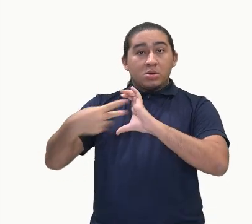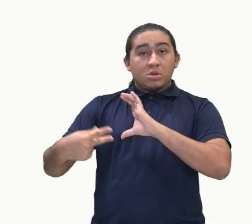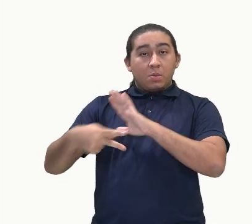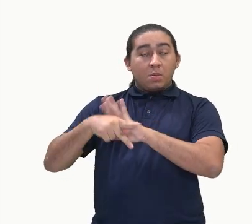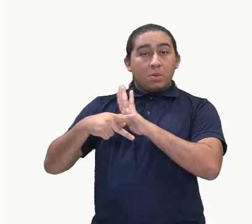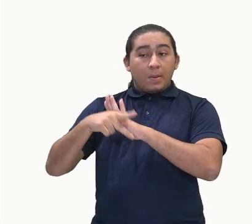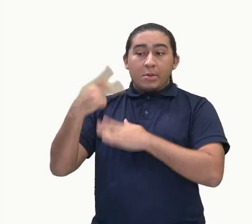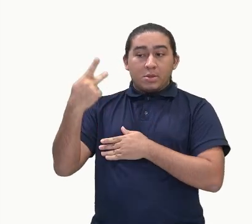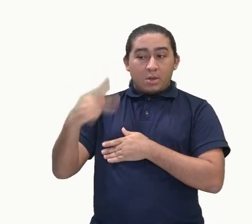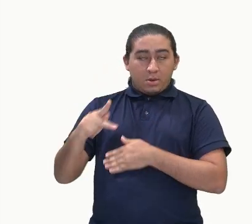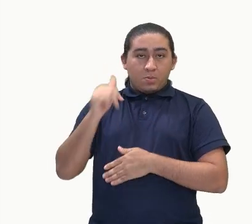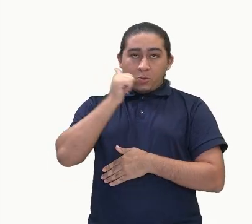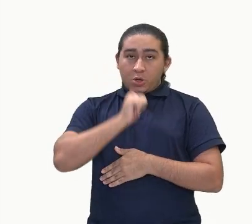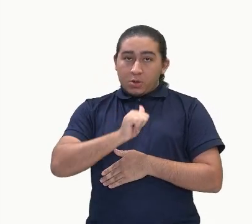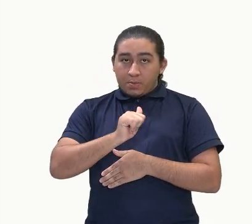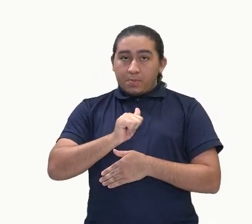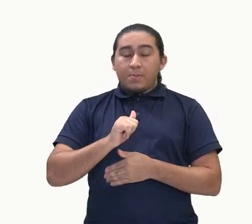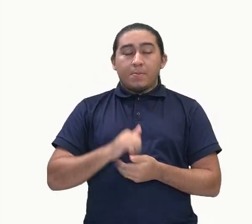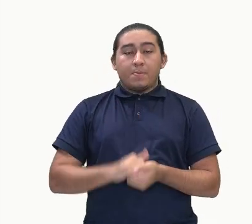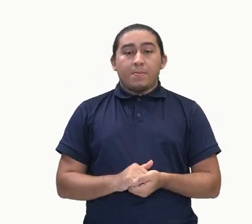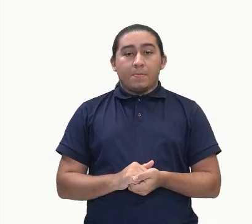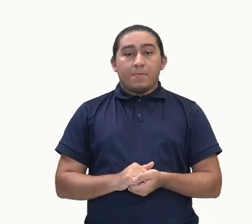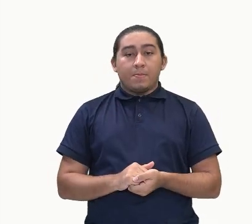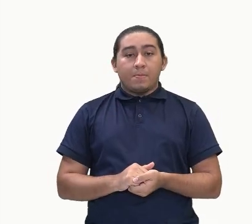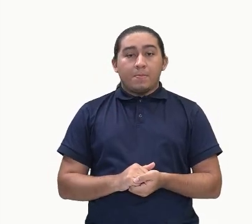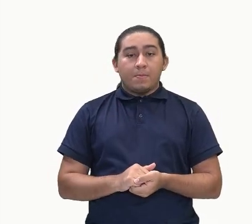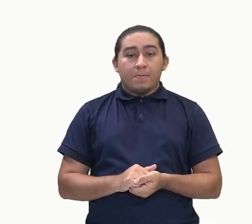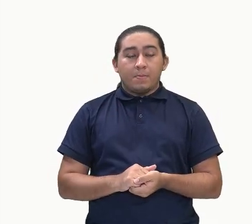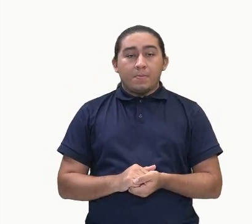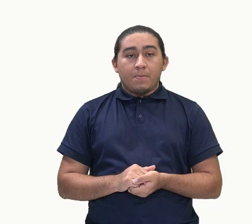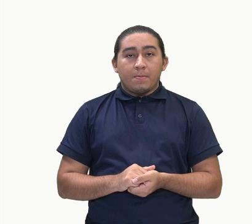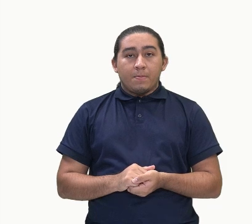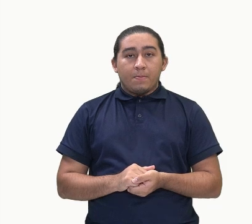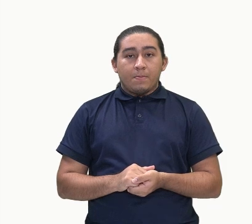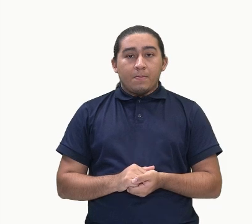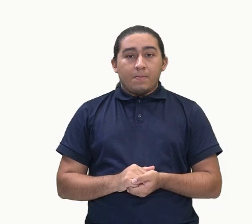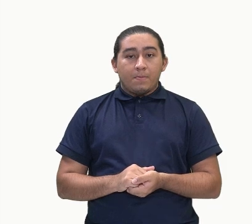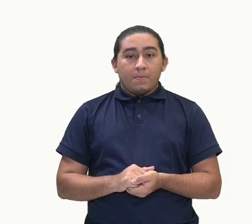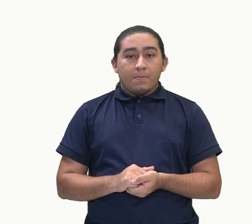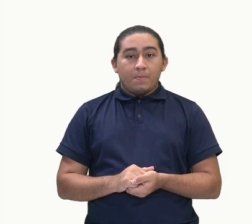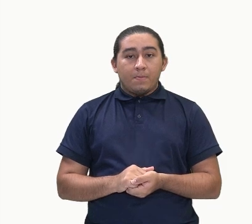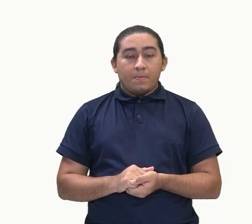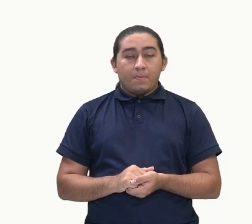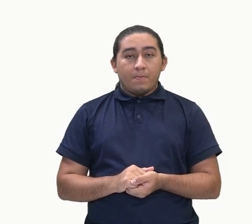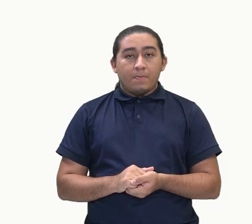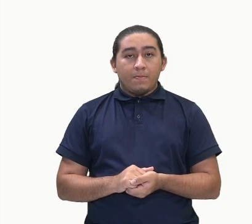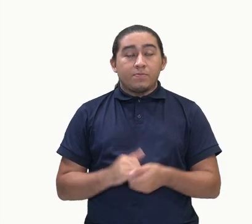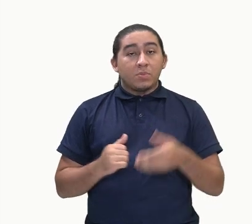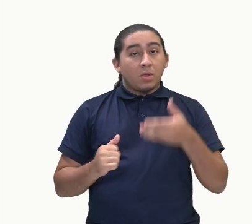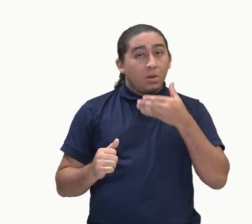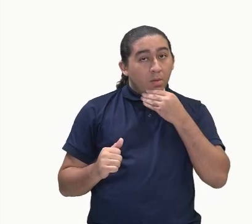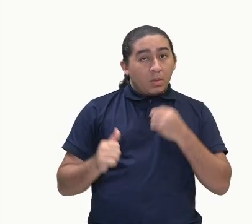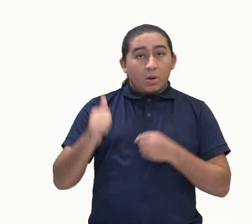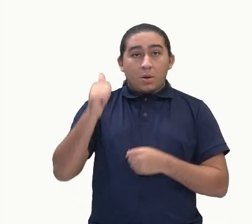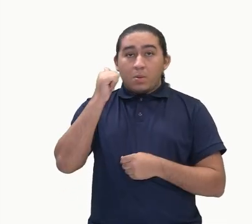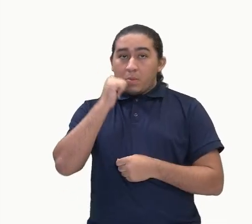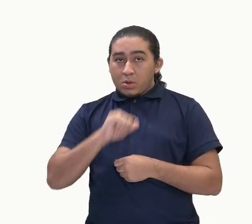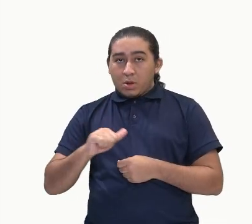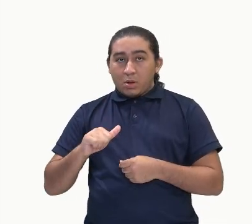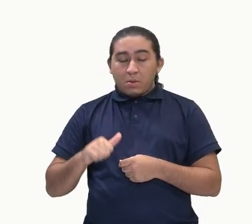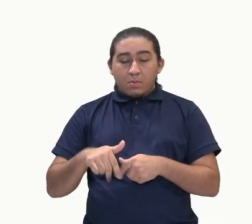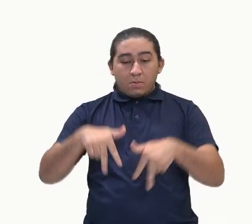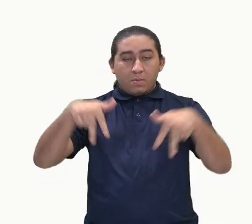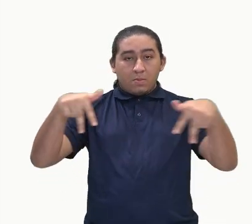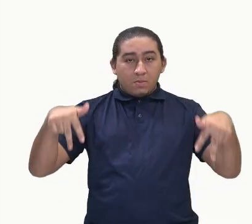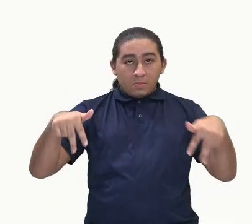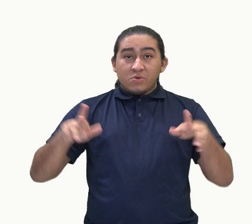sexuais femininas, né? Que dão essas características corporais ali, tanto para o homem quanto para a mulher. No homem a gente vai ter o